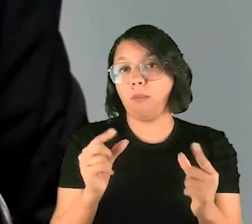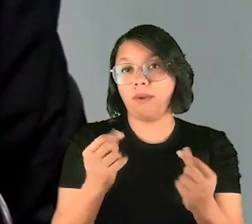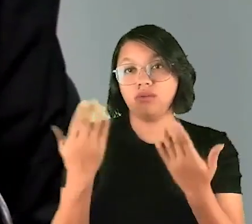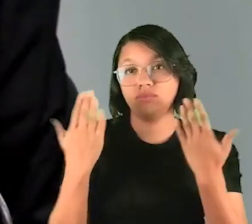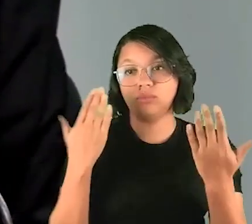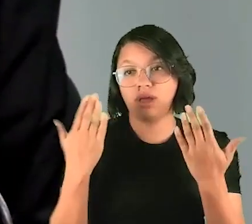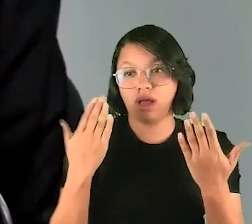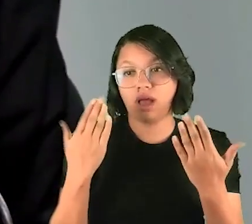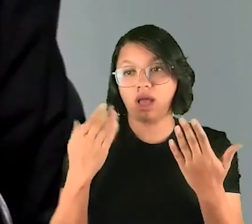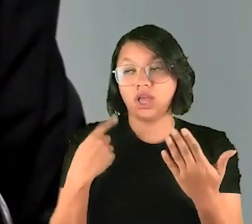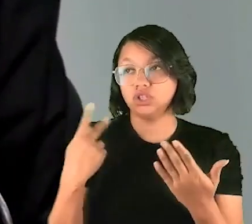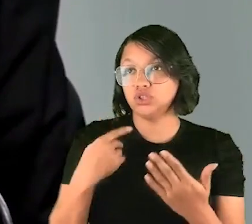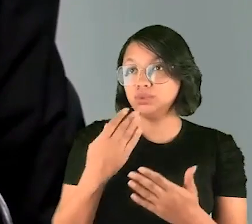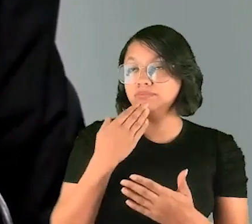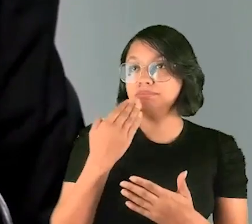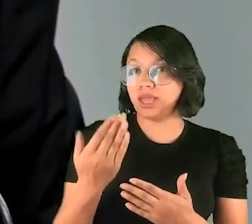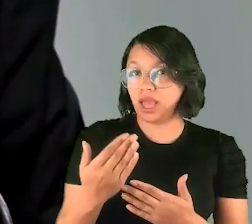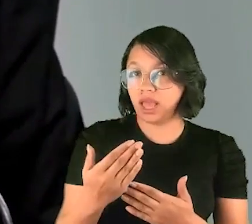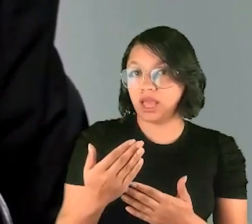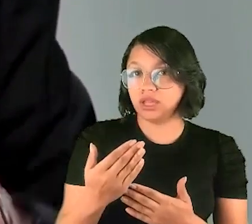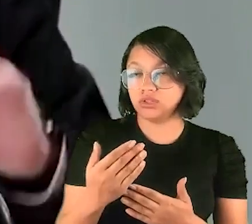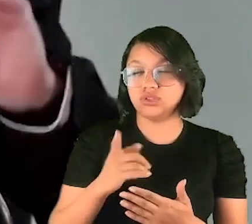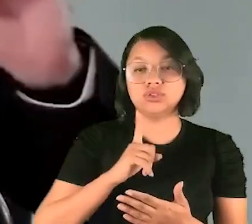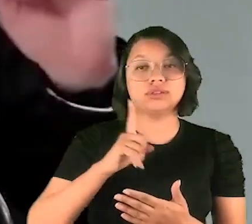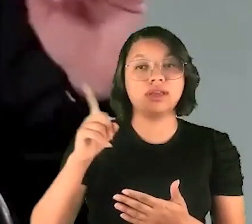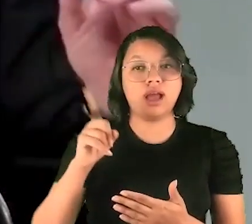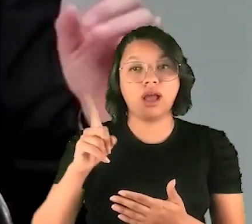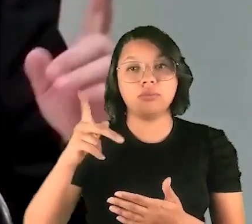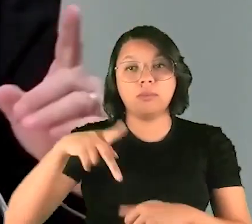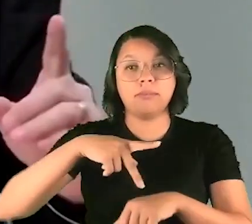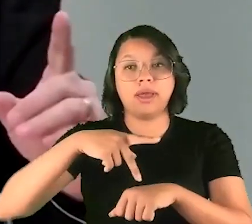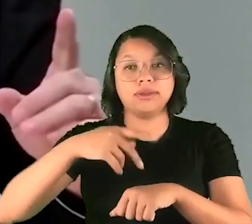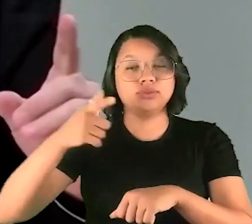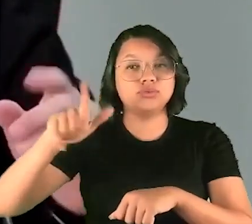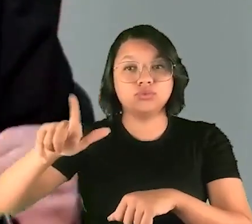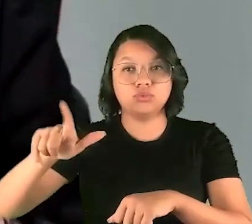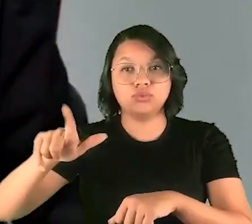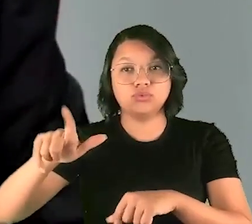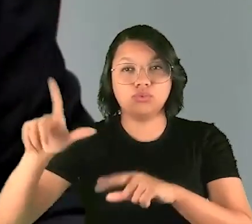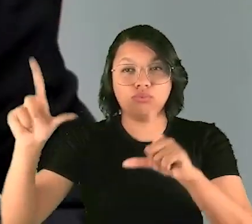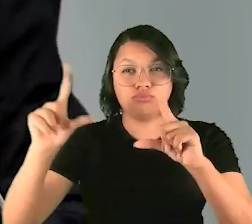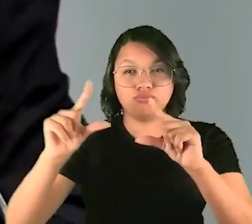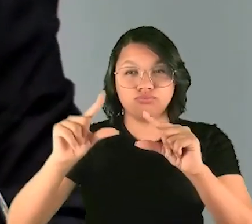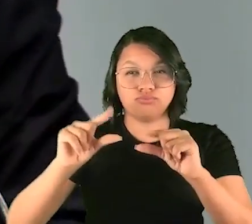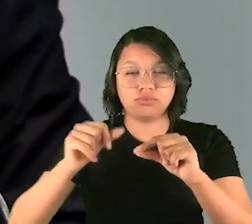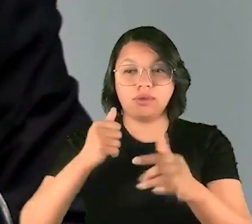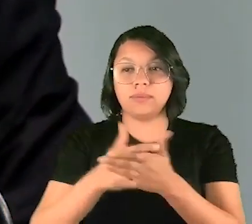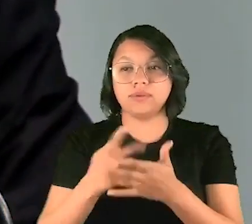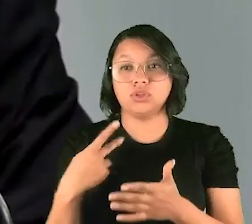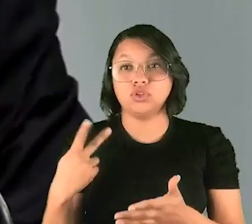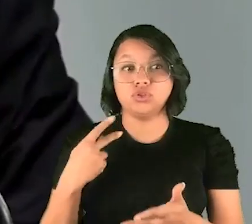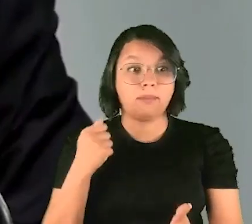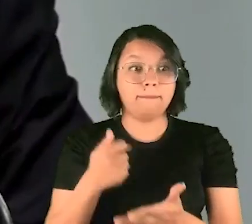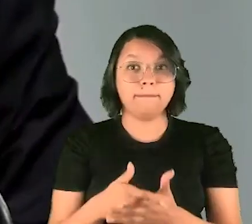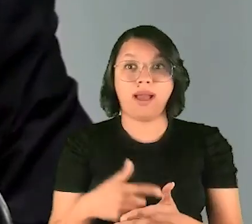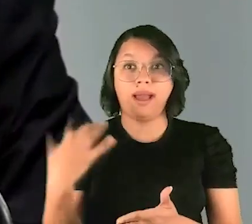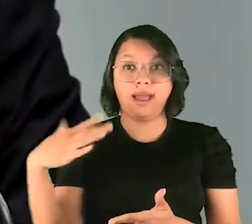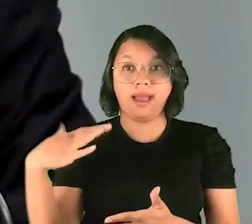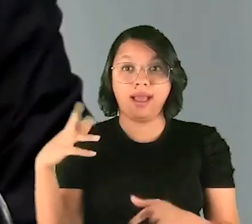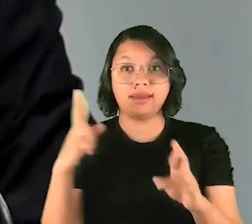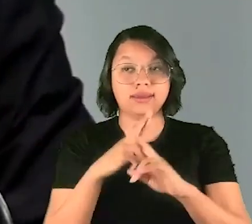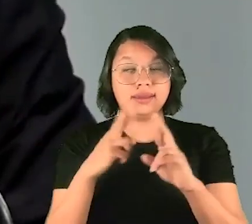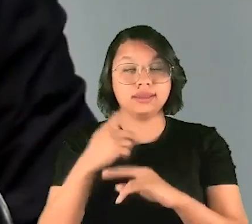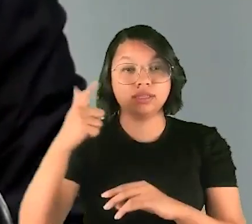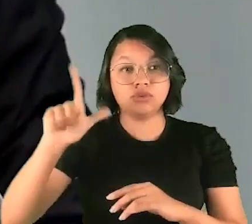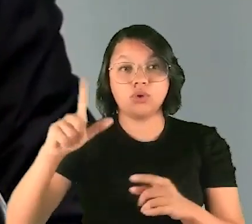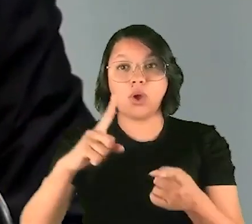O Brasil pede uma cesta de preços de países ao redor do planeta e põe o menor preço, é o preço que o Brasil aceita pagar. Então,